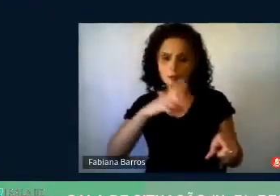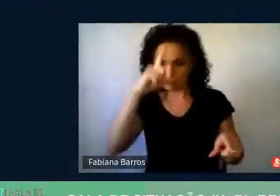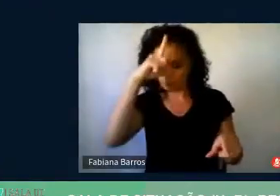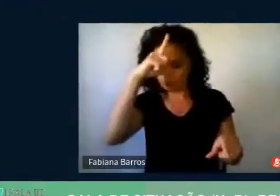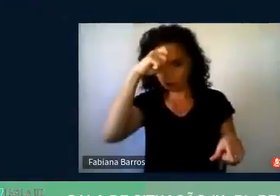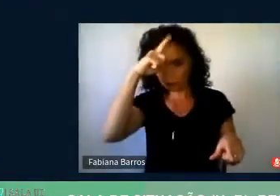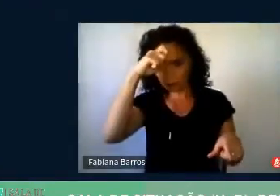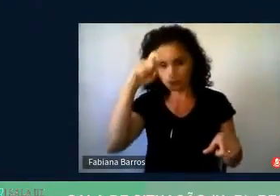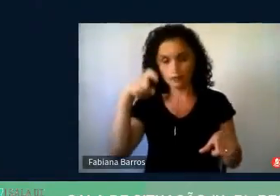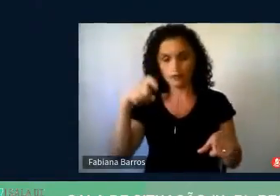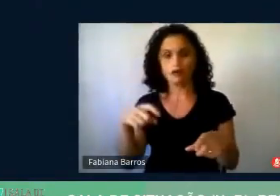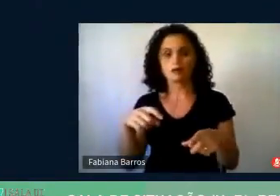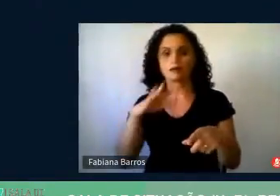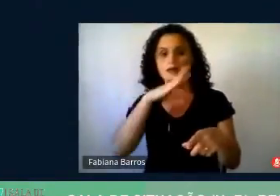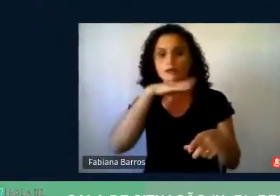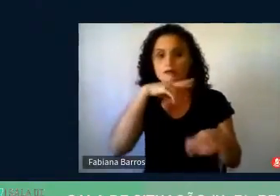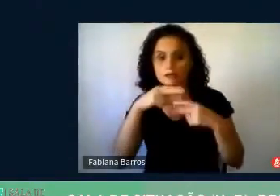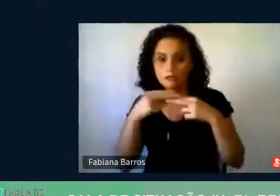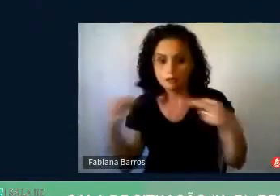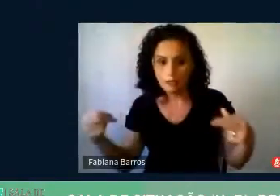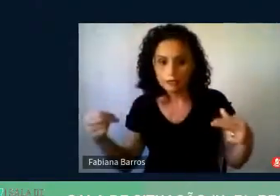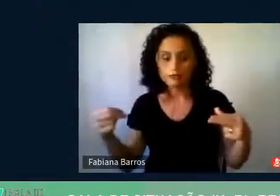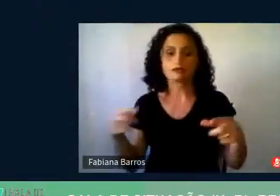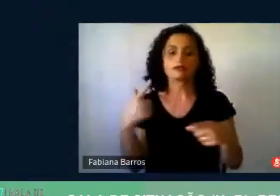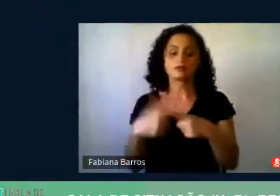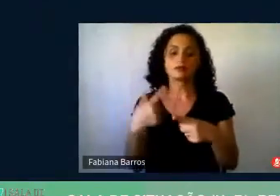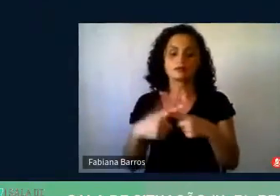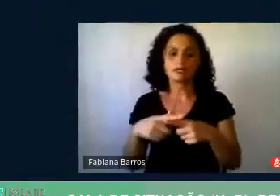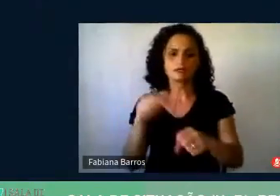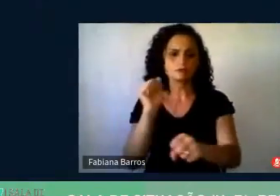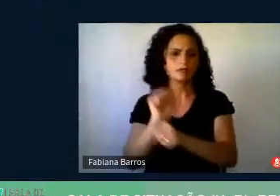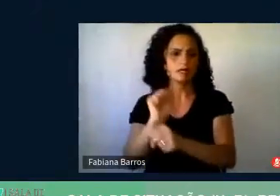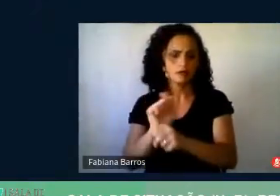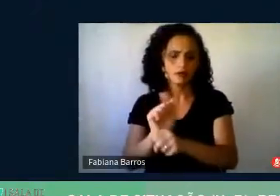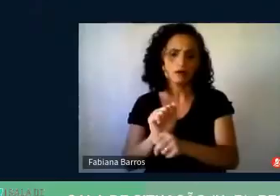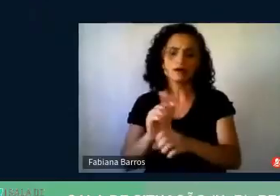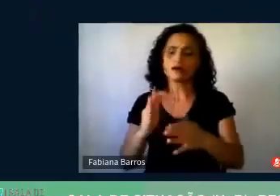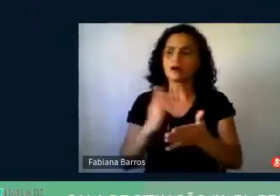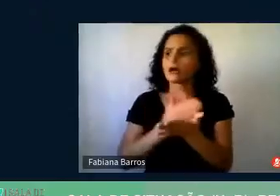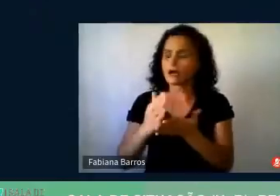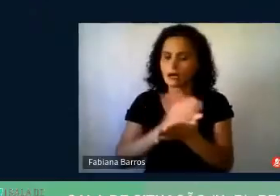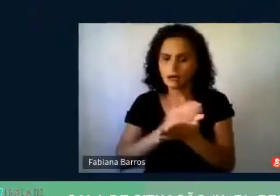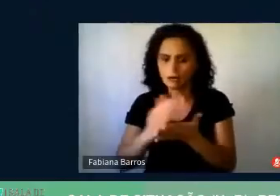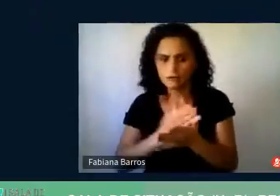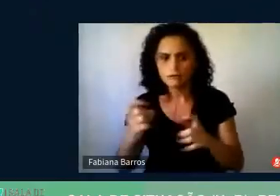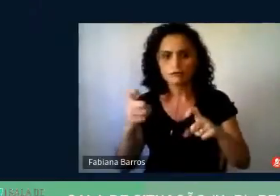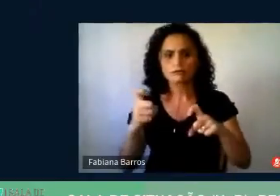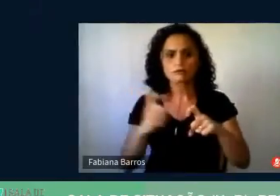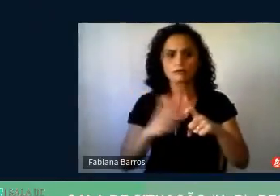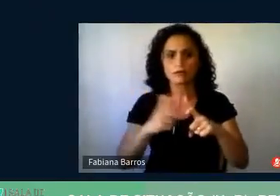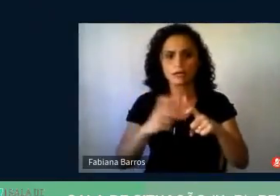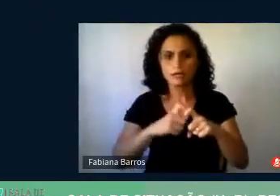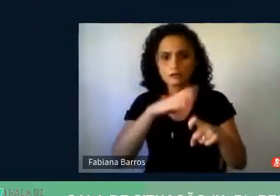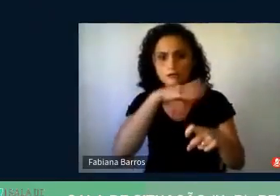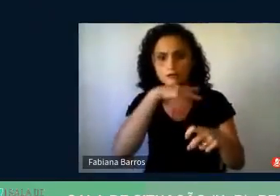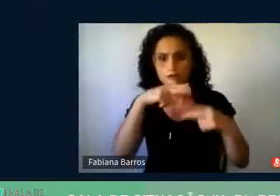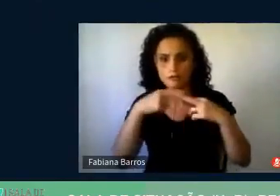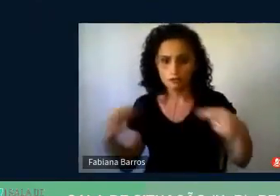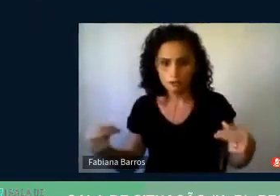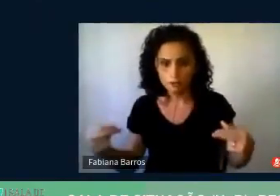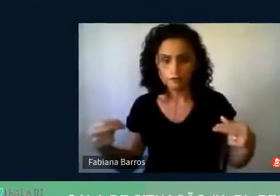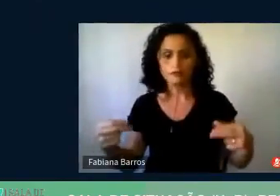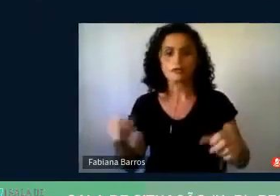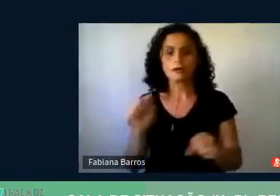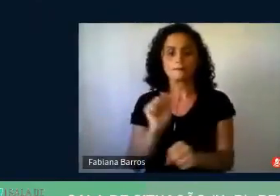Veterinário suspendeu muitas das suas atividades. Então, muitos residentes estavam ociosos. Mas vamos lembrar que esses residentes de medicina veterinária,